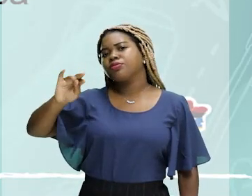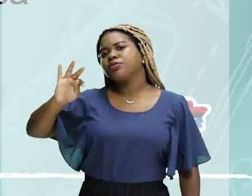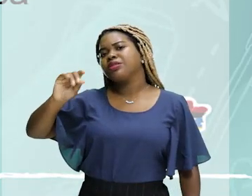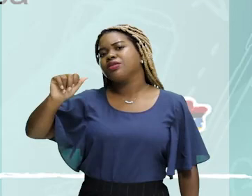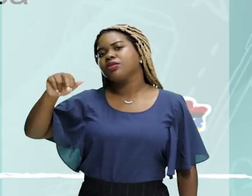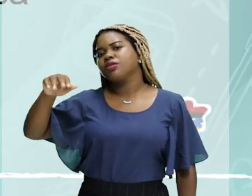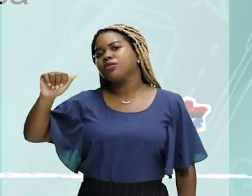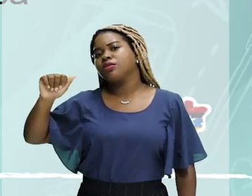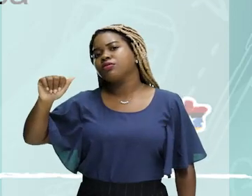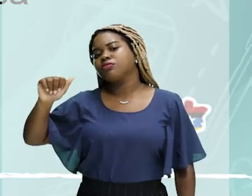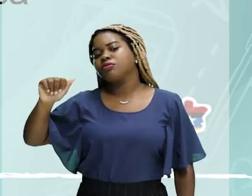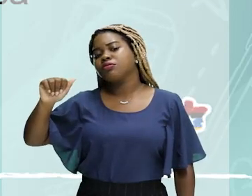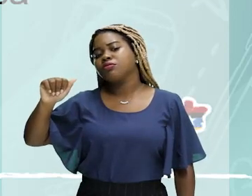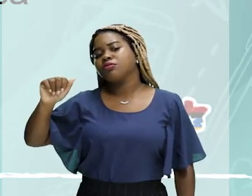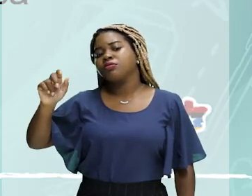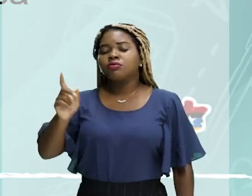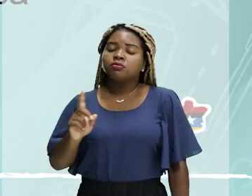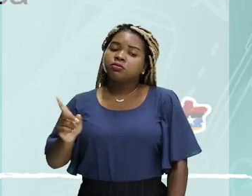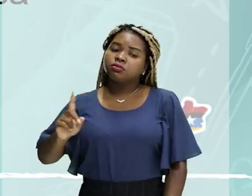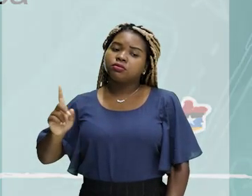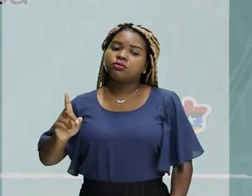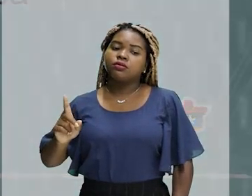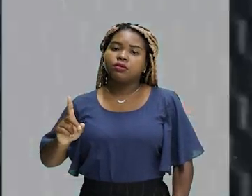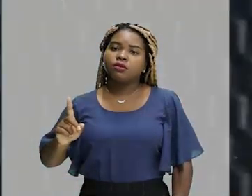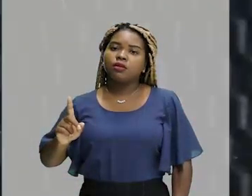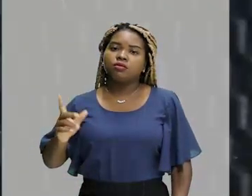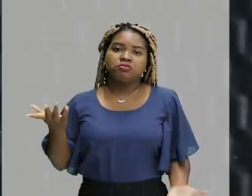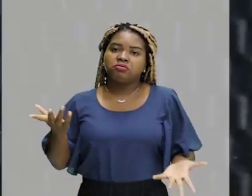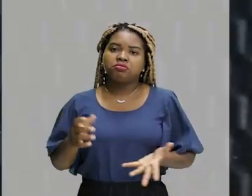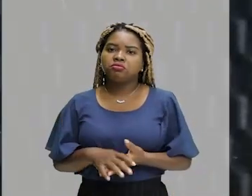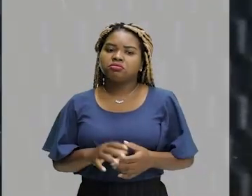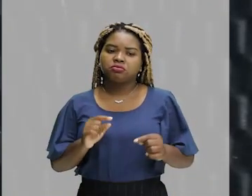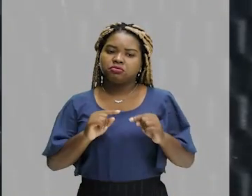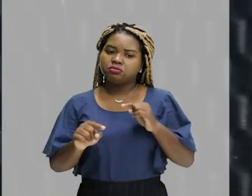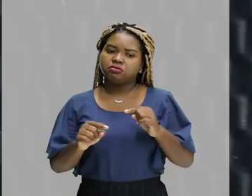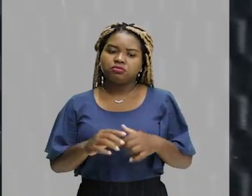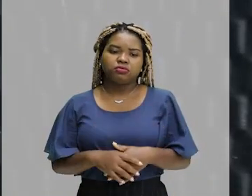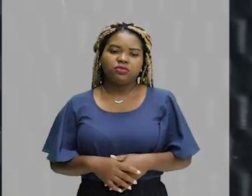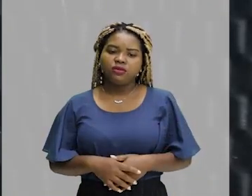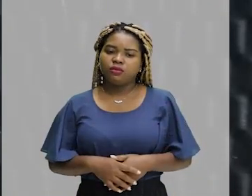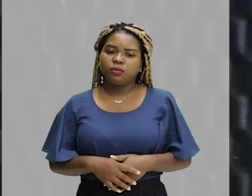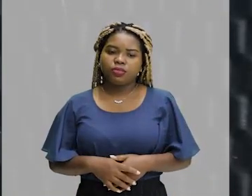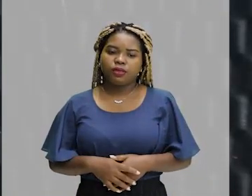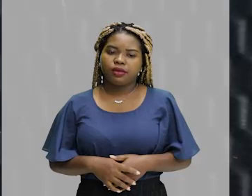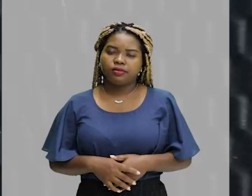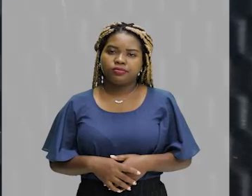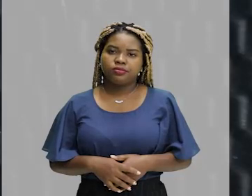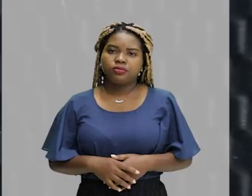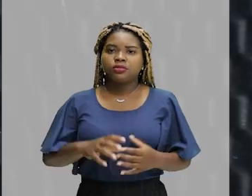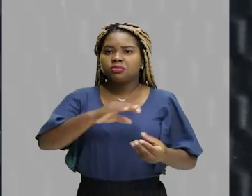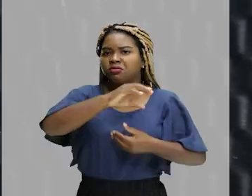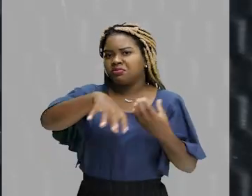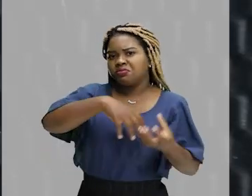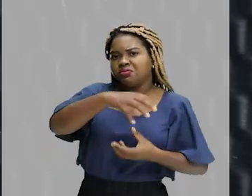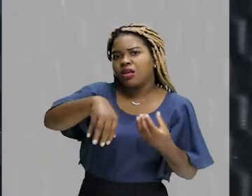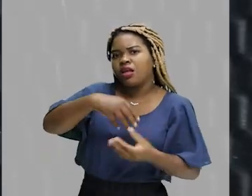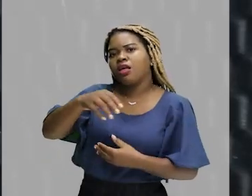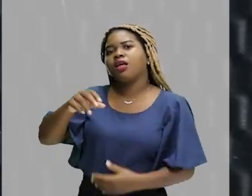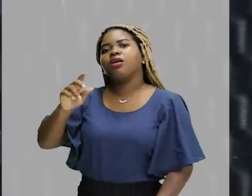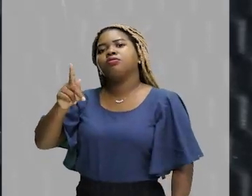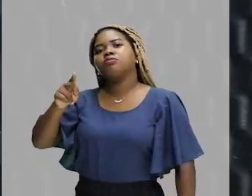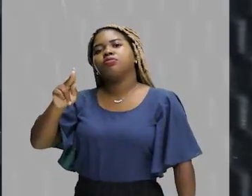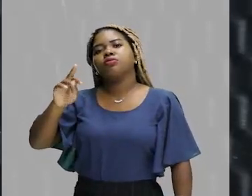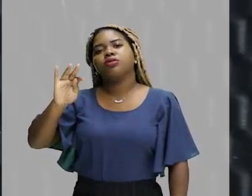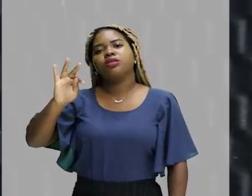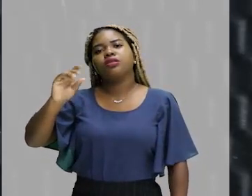revolução puritana. Revolução puritana, os puritanos, calvinistas ingleses. Não, nós não estamos falando de uma revolução puritana dentro,